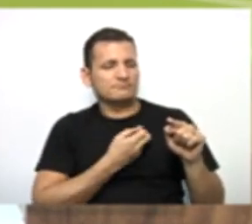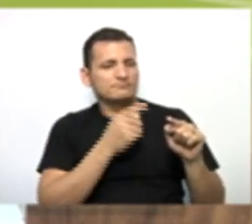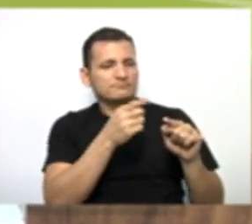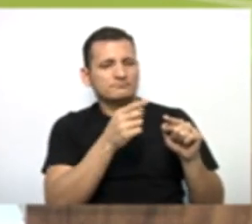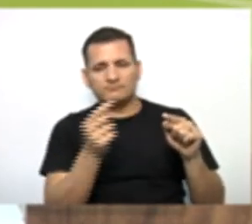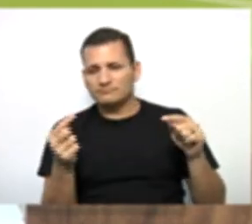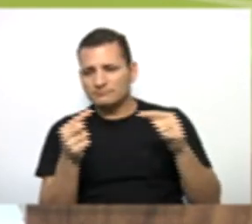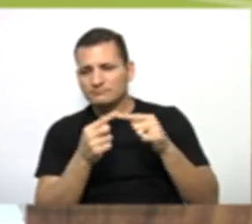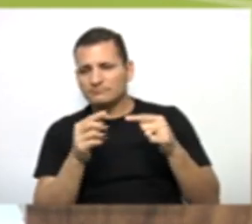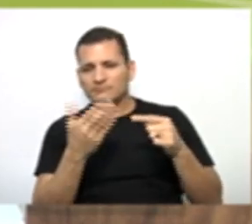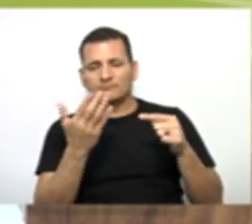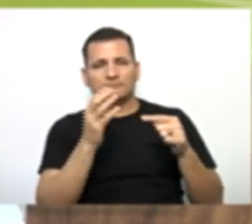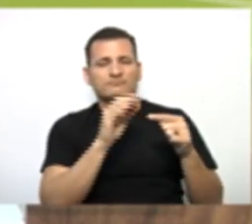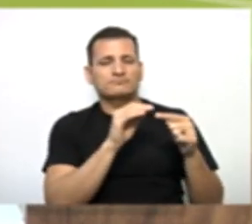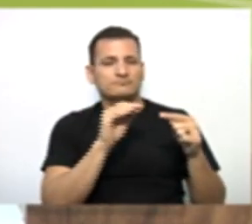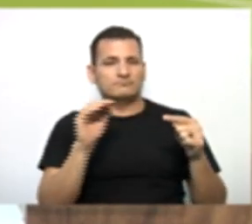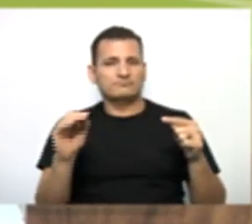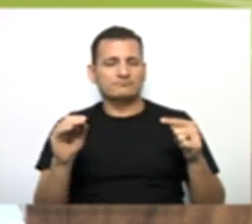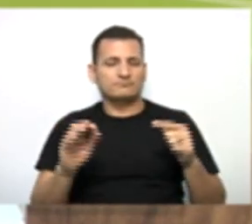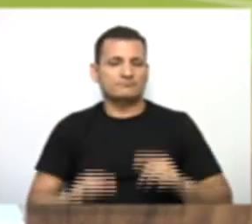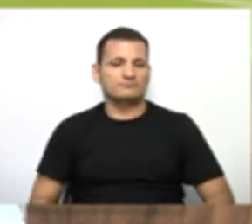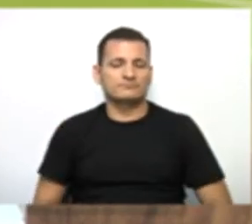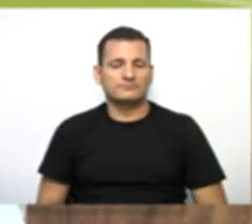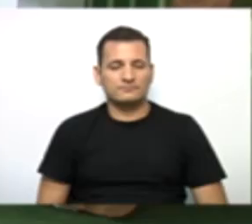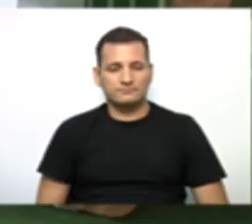qual dígito do hexadecimal ela corresponde.